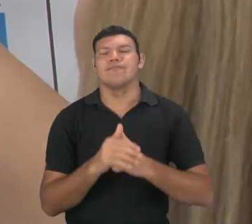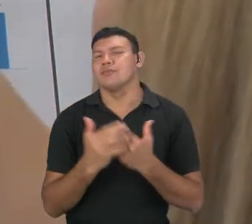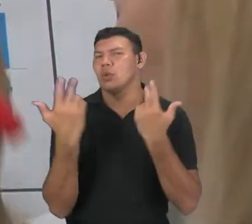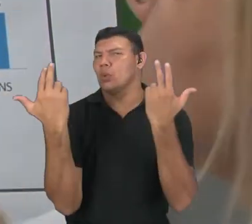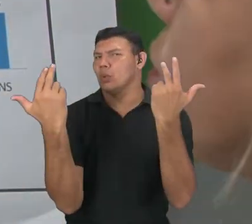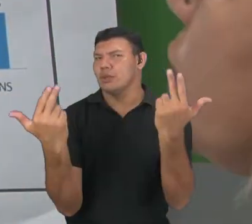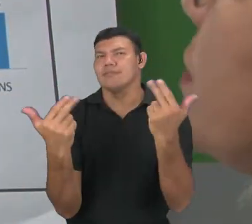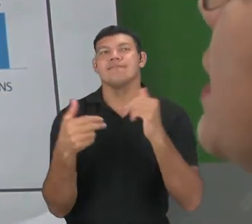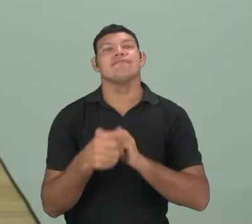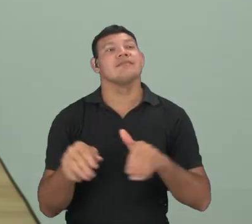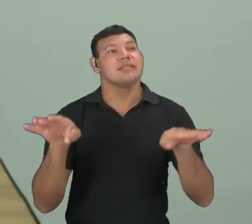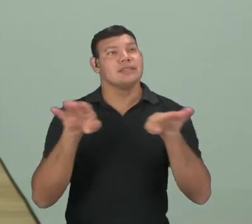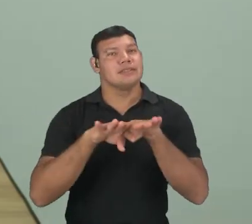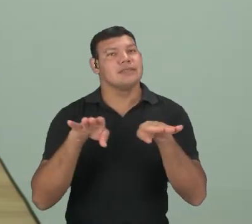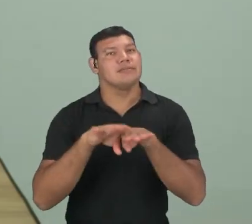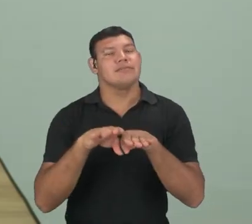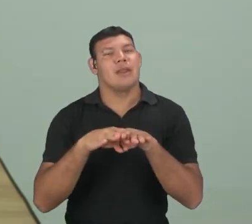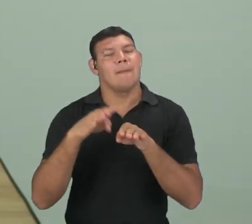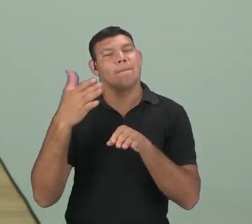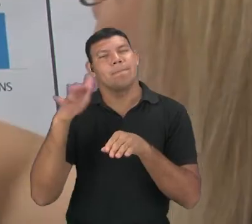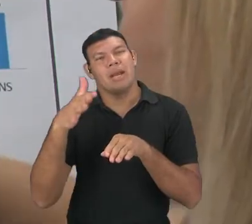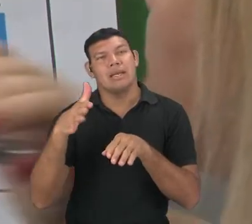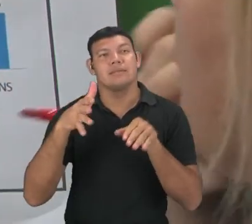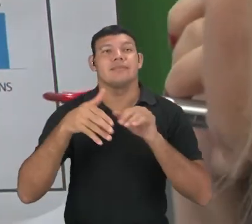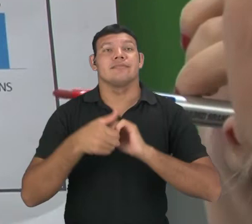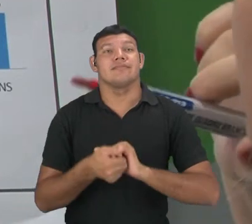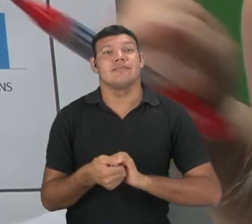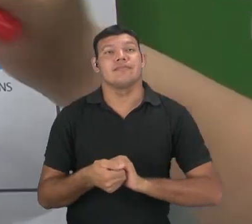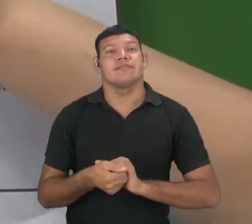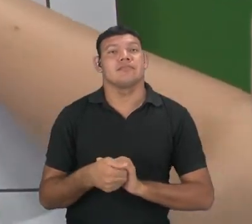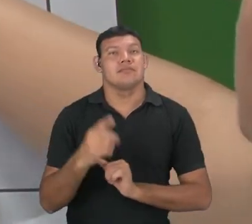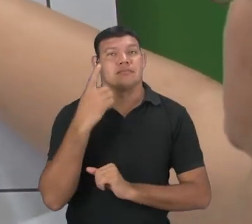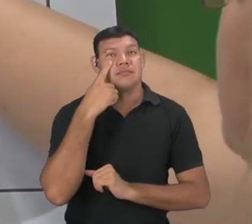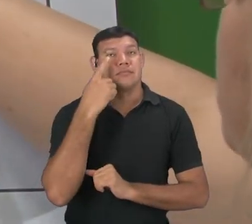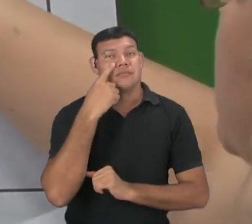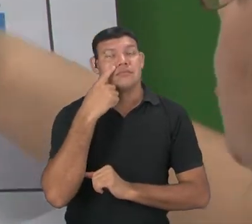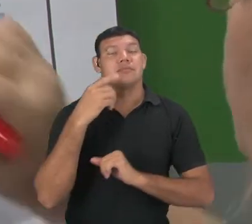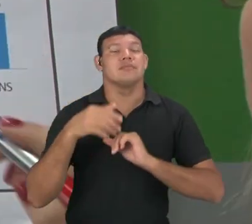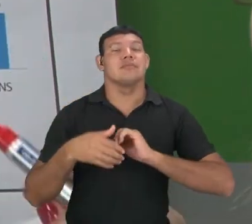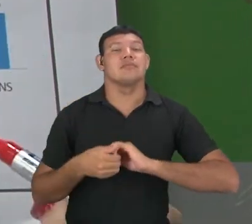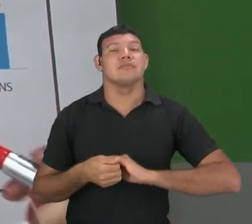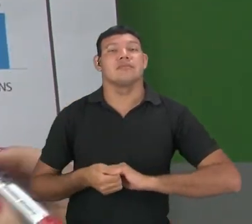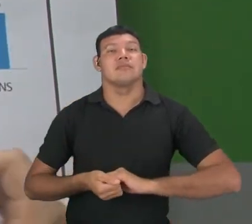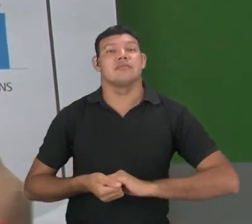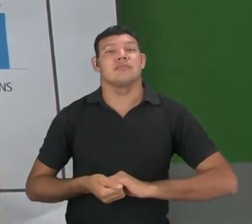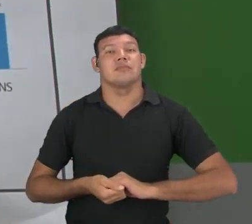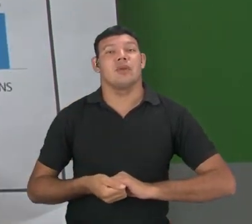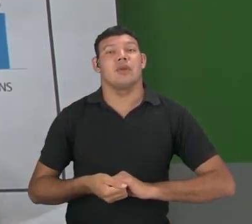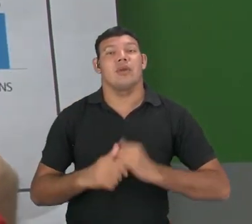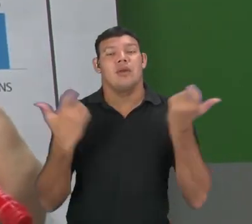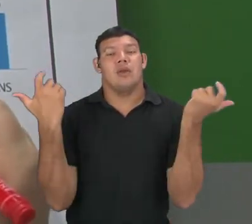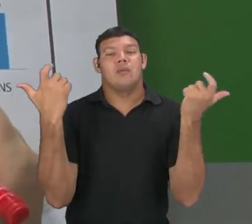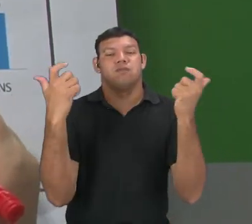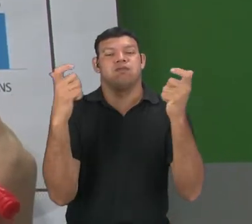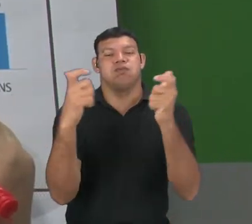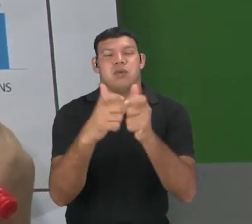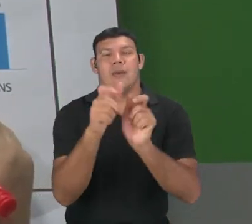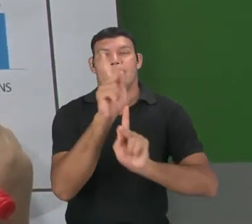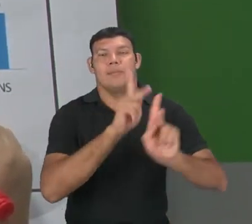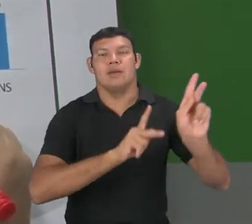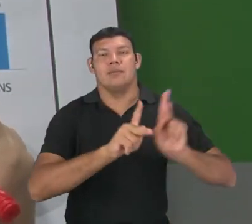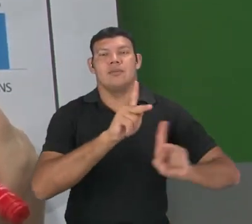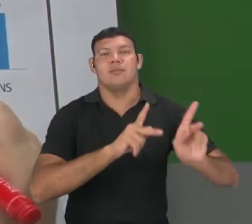mesma quantidade. Então, nós vemos aqui, e aqui está aproximado, né? Mas percebemos que está um pouquinho abaixo. E o